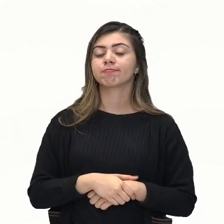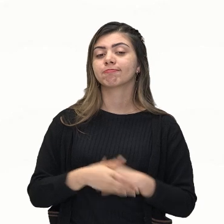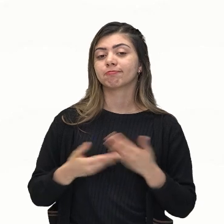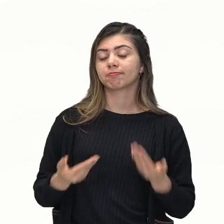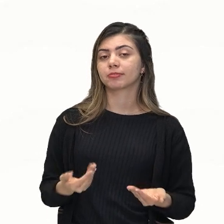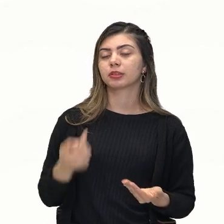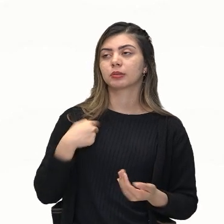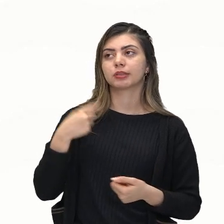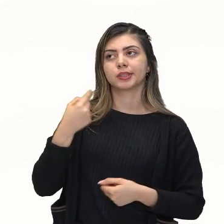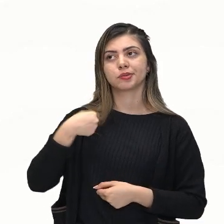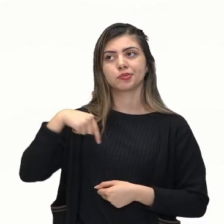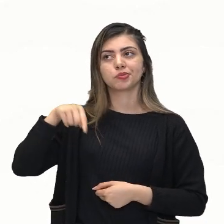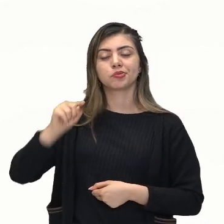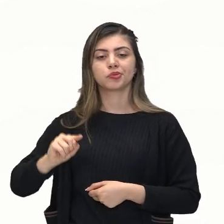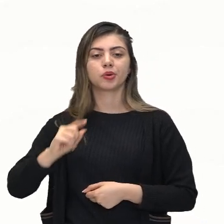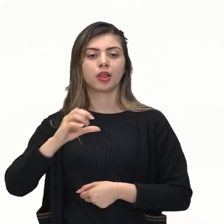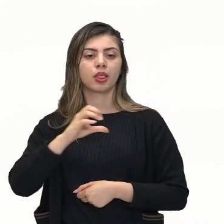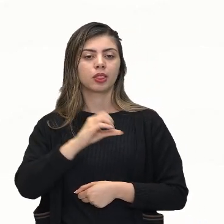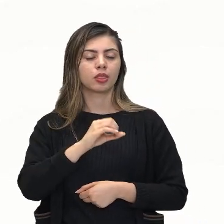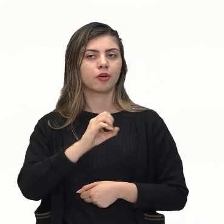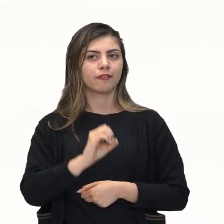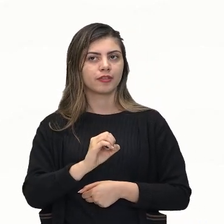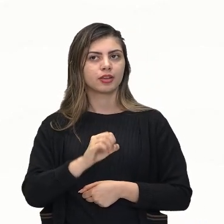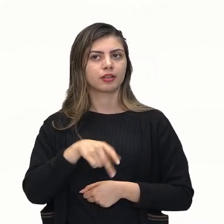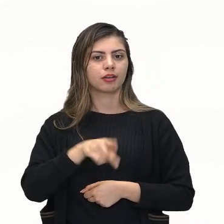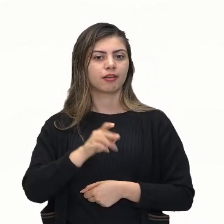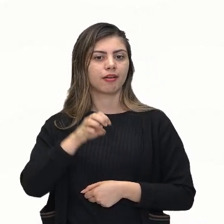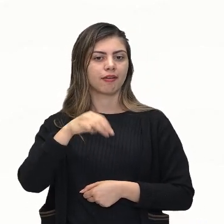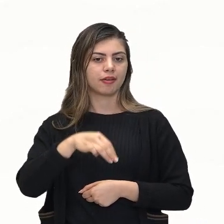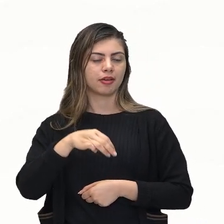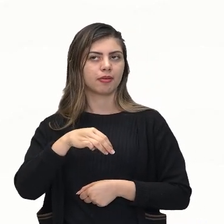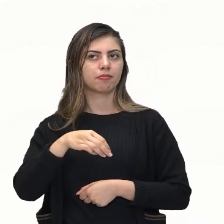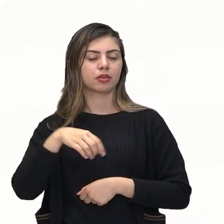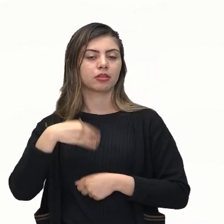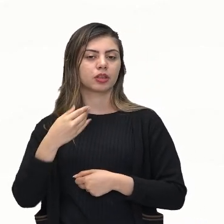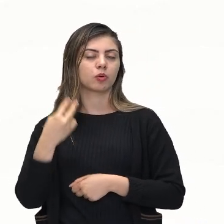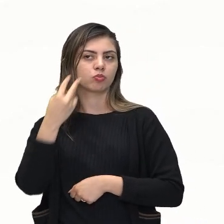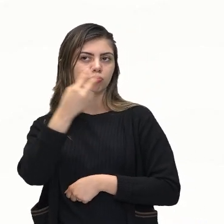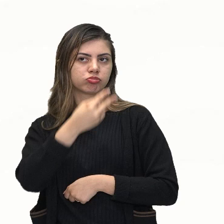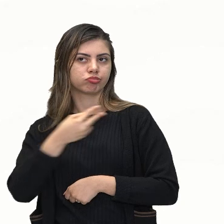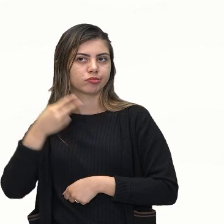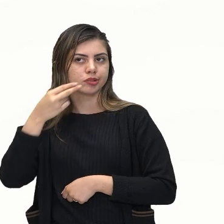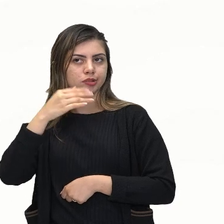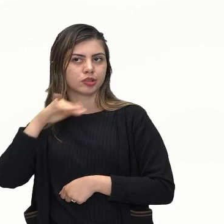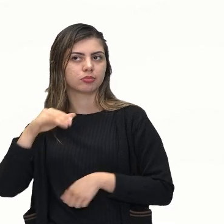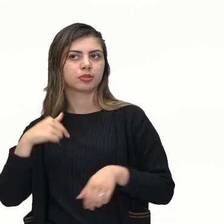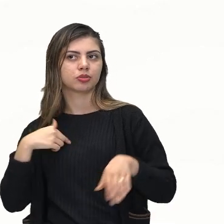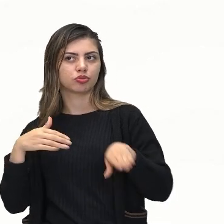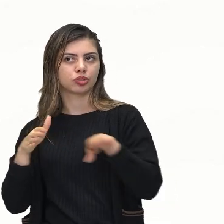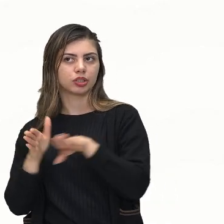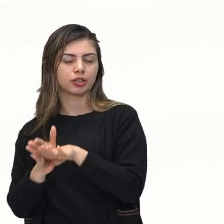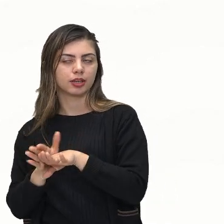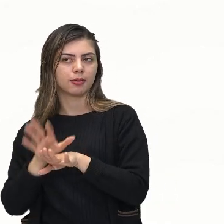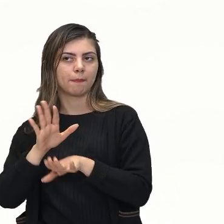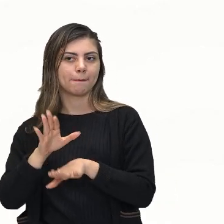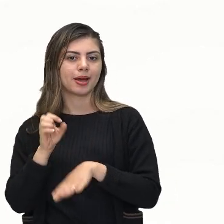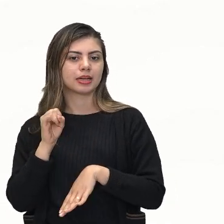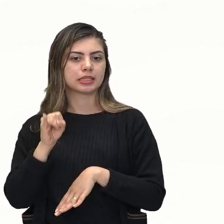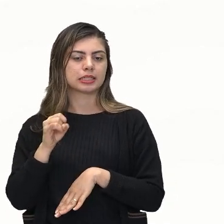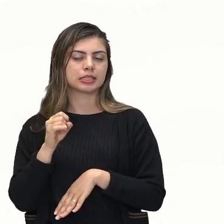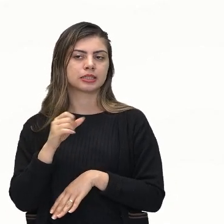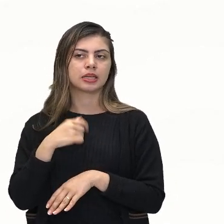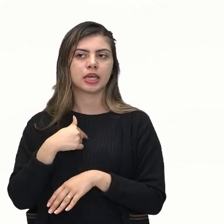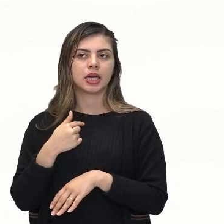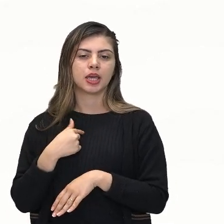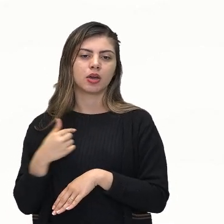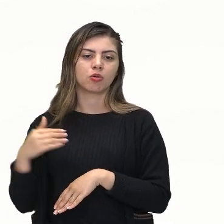estava indo a 90 km por hora. Eu levei 2 horas e meia para chegar. Se eu for a 75 km